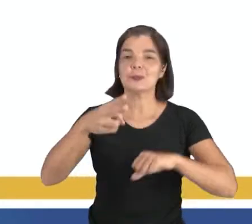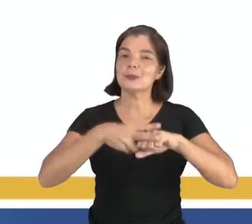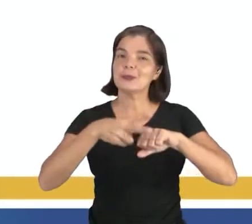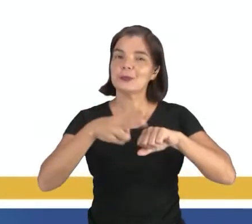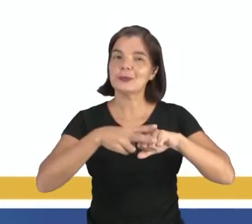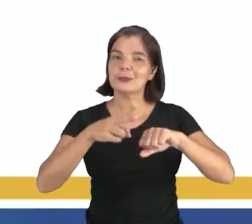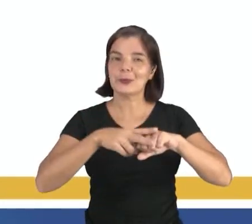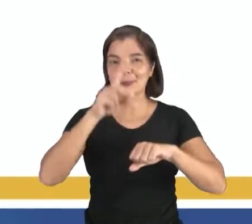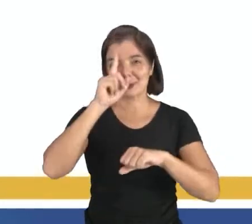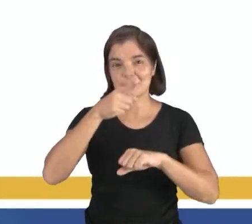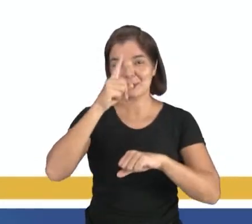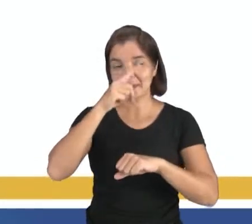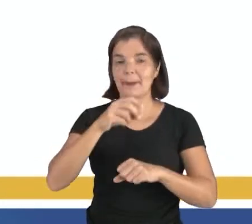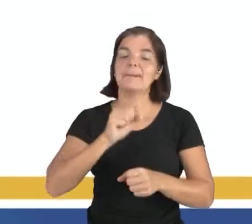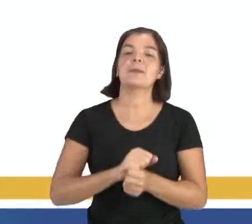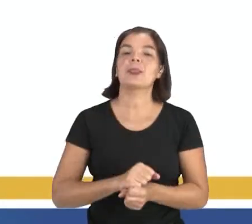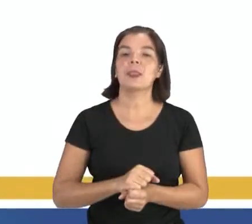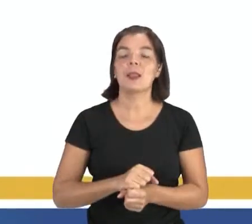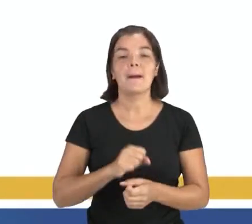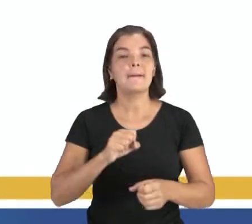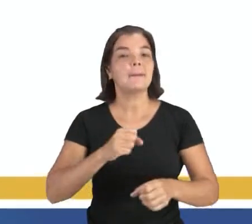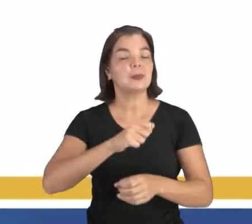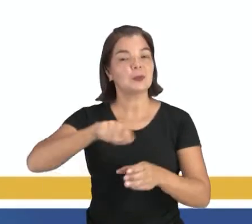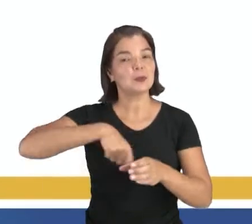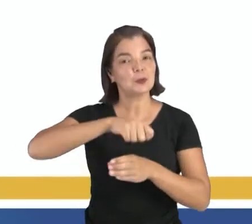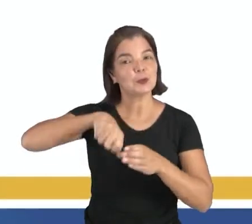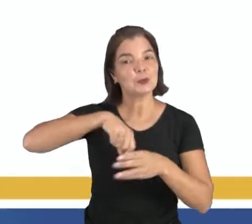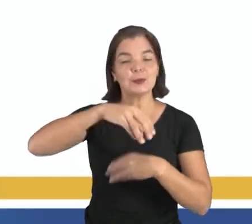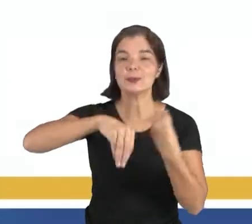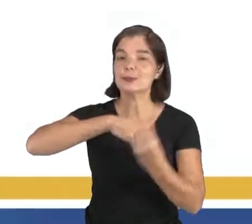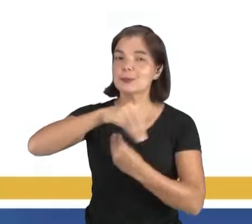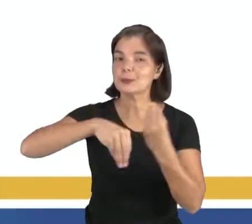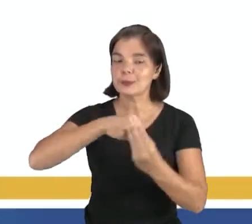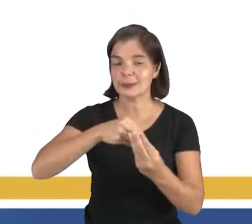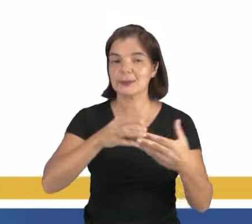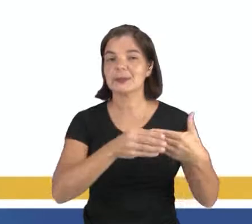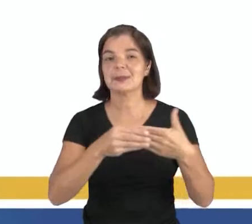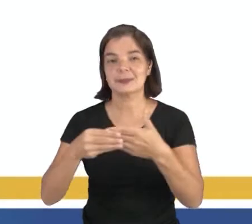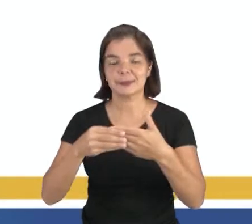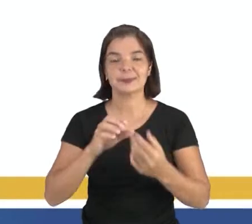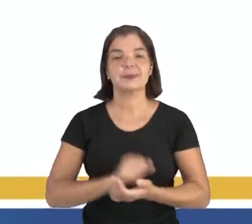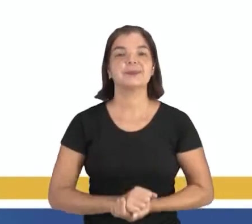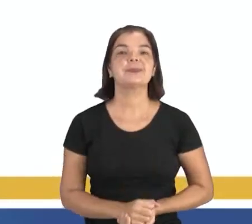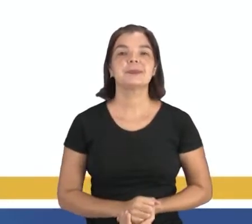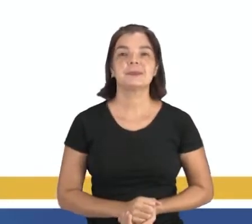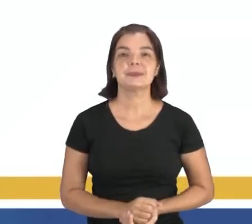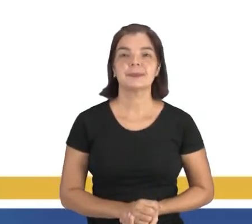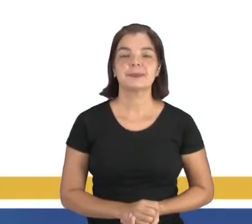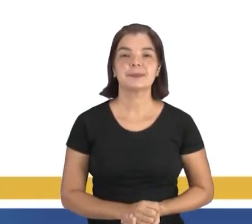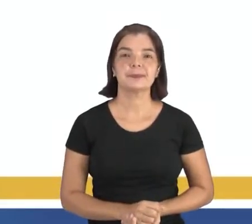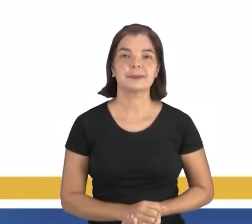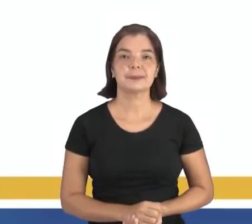no imperativo. Bata, acrescente, misture, leve. Vamos prosseguindo.